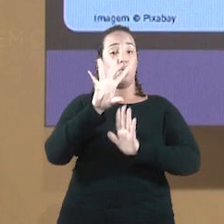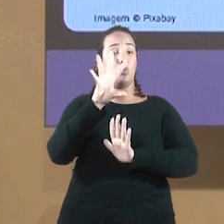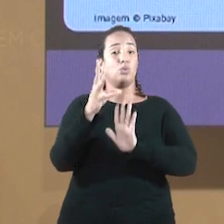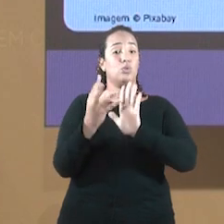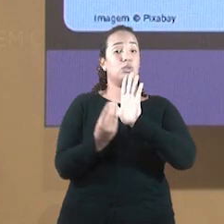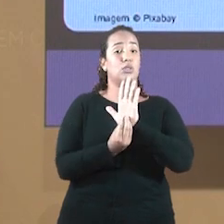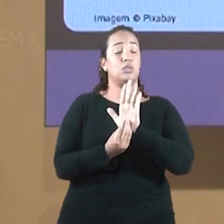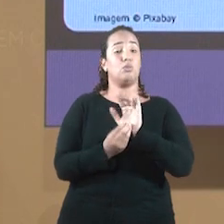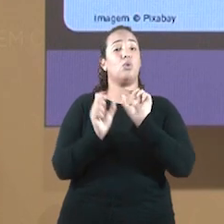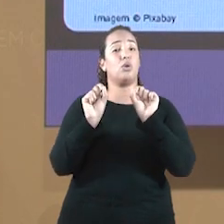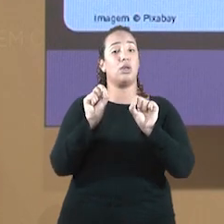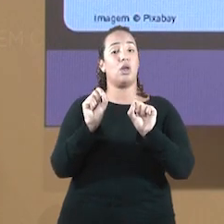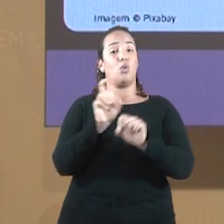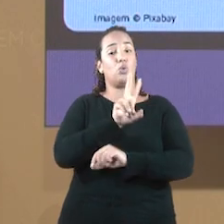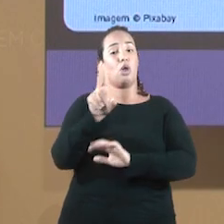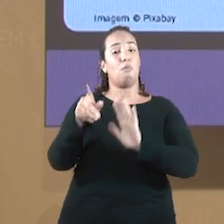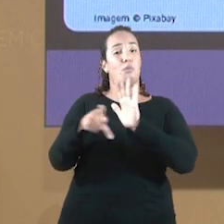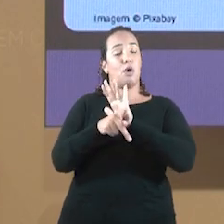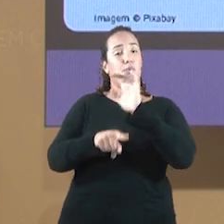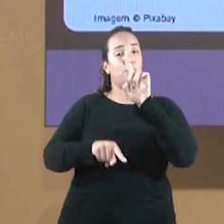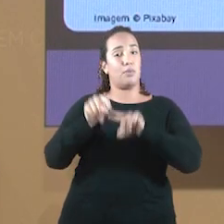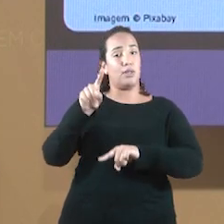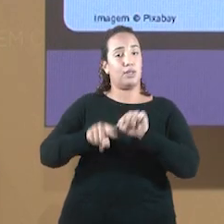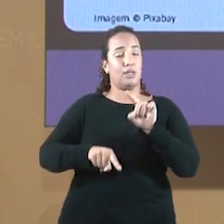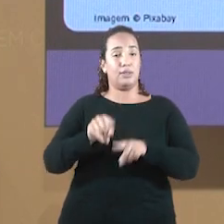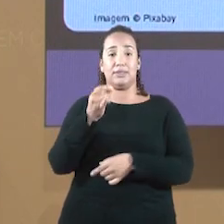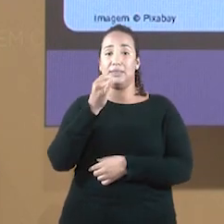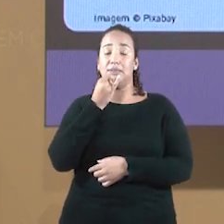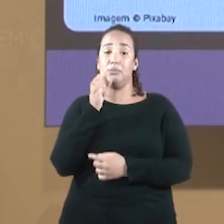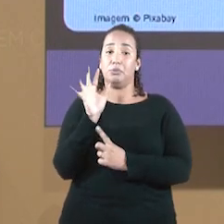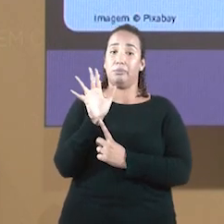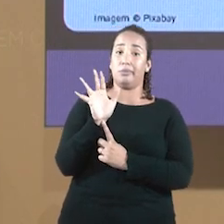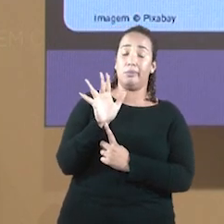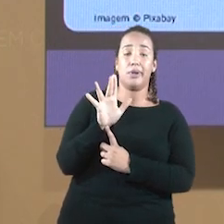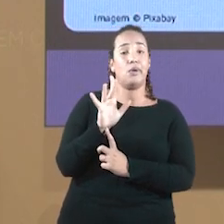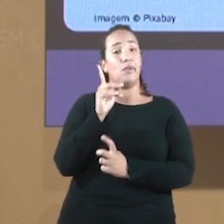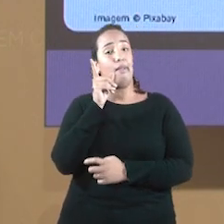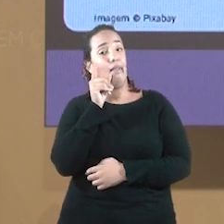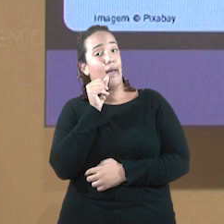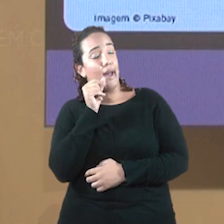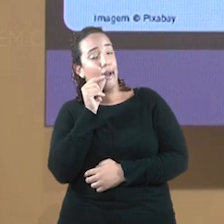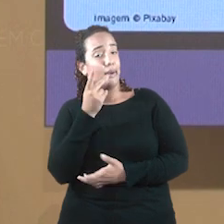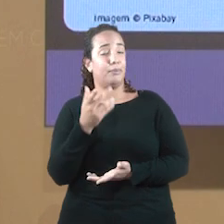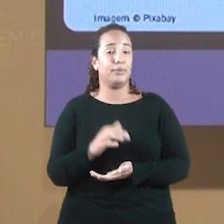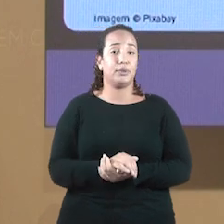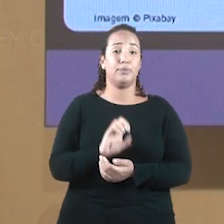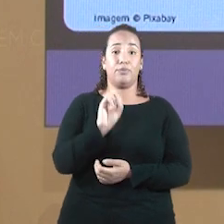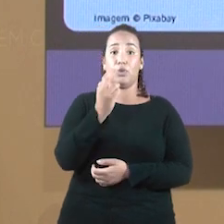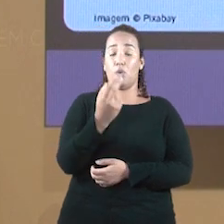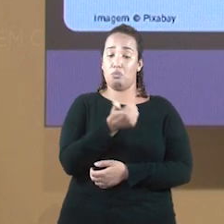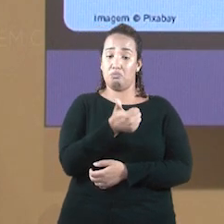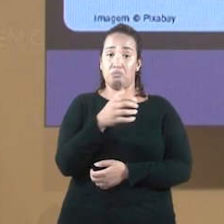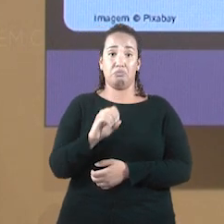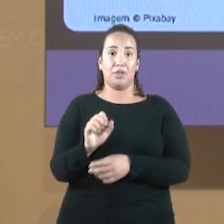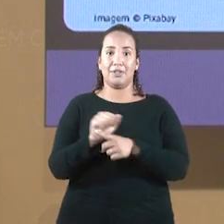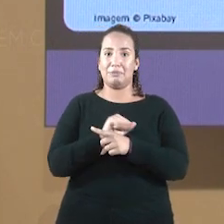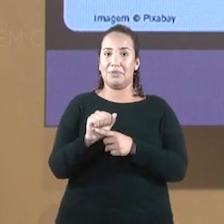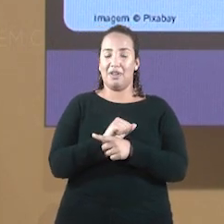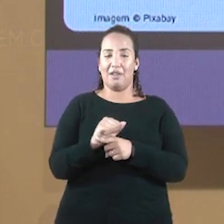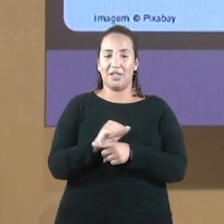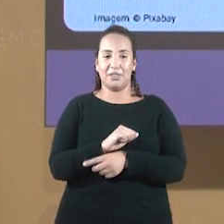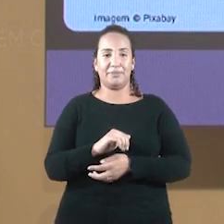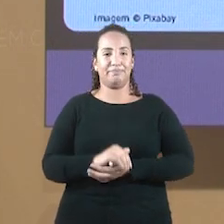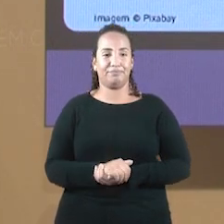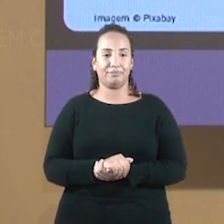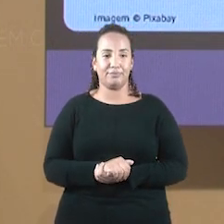é o nome do próprio instrumento: 5 palmos, 6 lápis ou ainda 10 borrachas. E